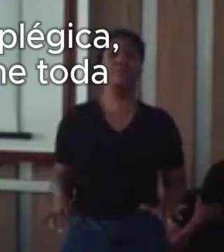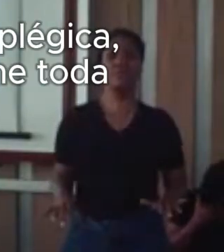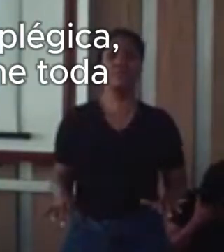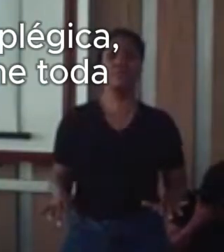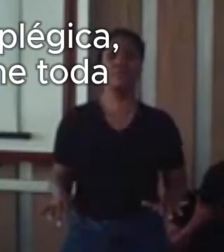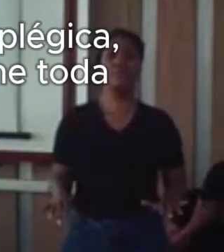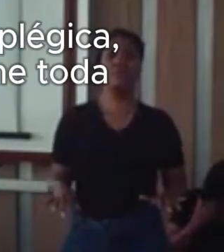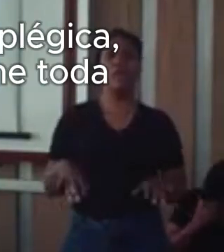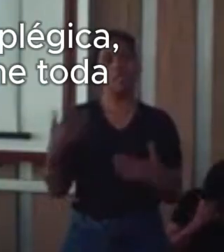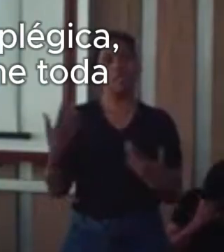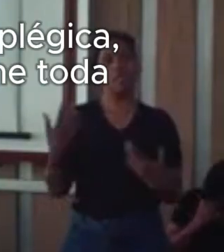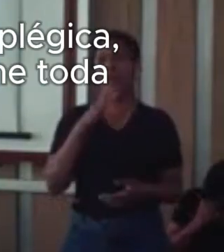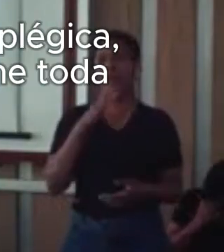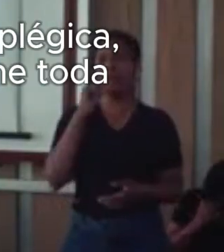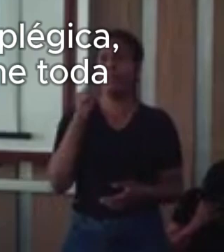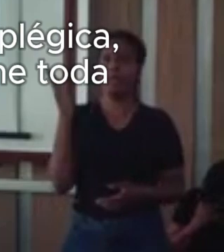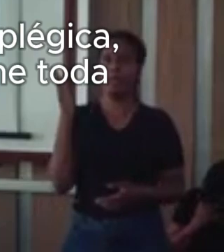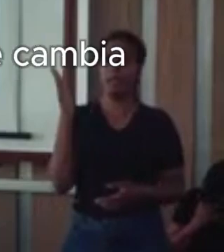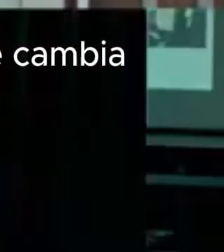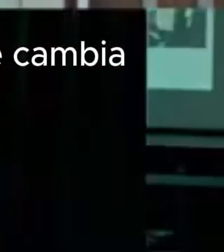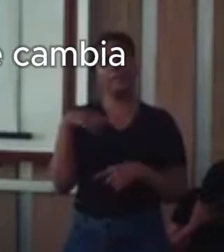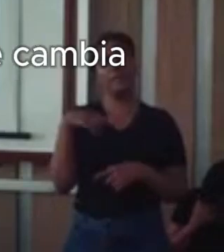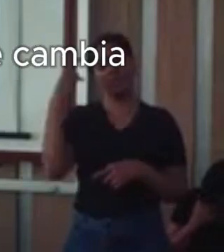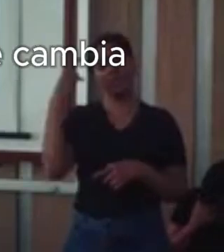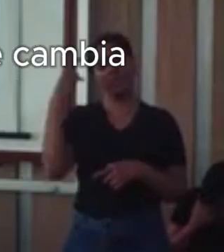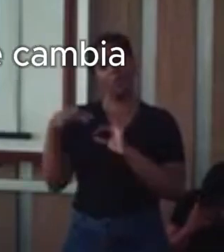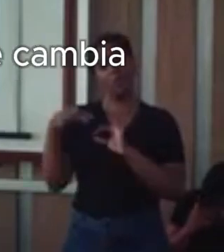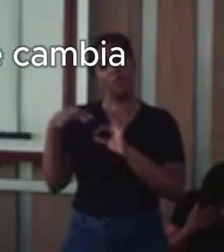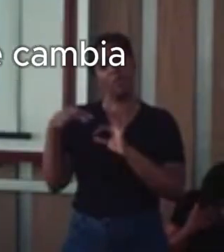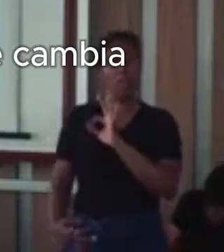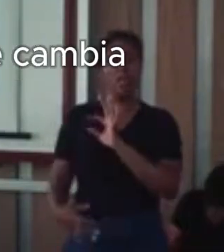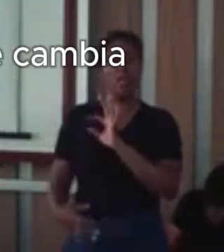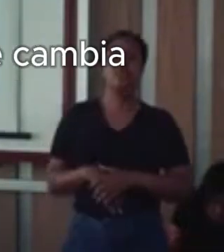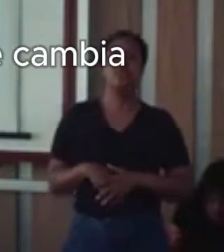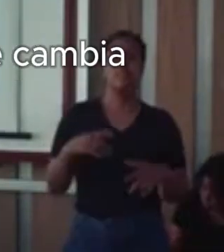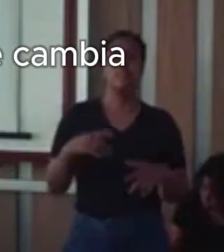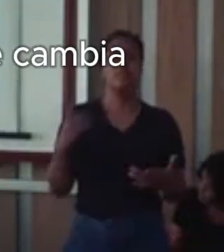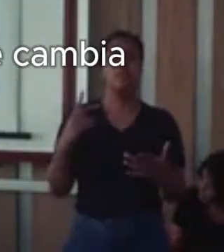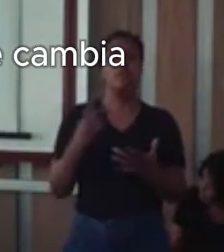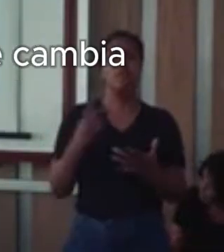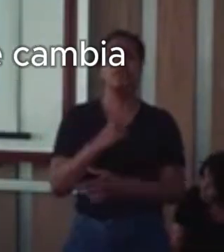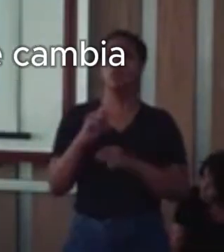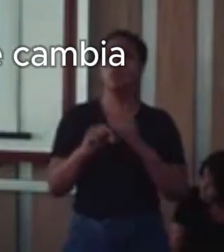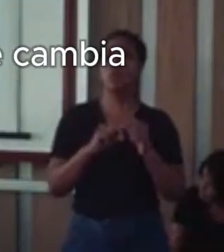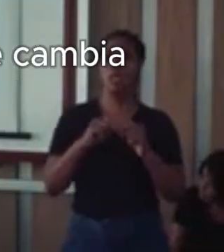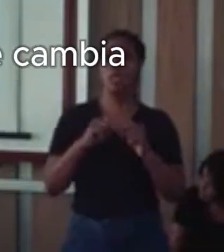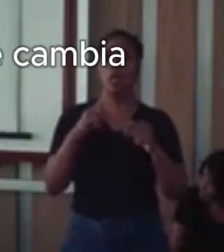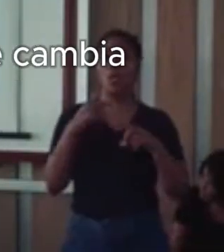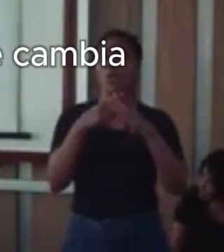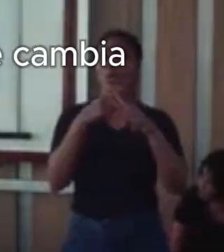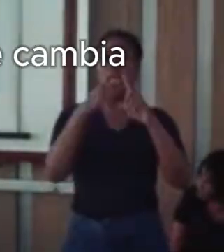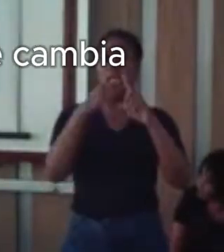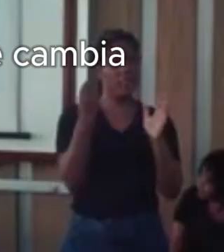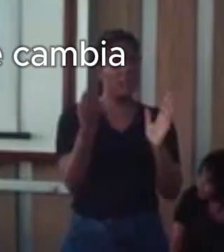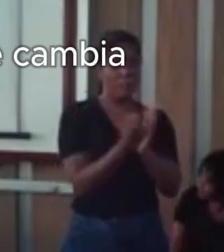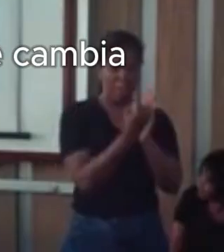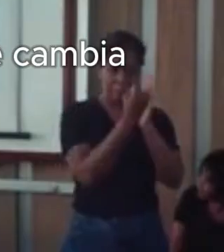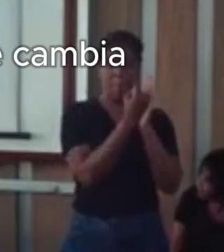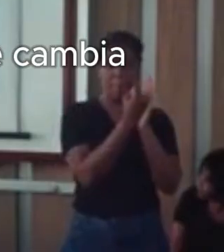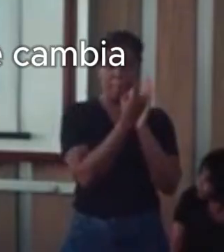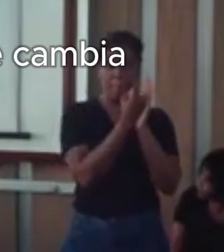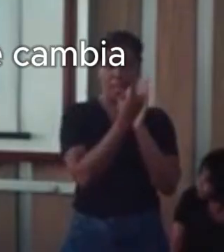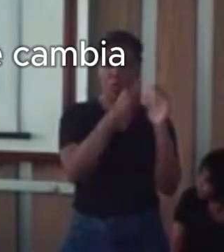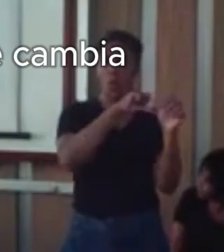moça e tem toda uma história. Mas o que acontece? Né? Por que um impacto, de repente, muda completamente a